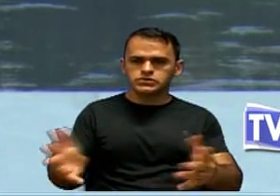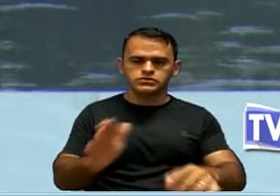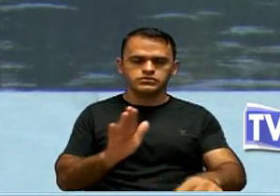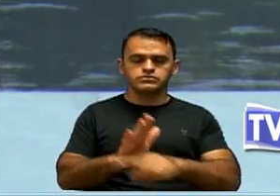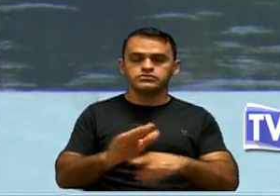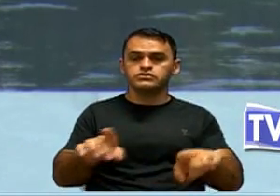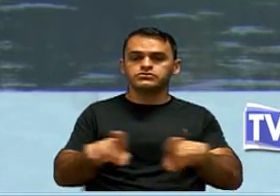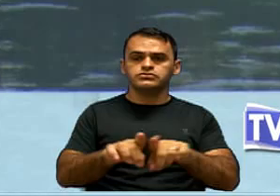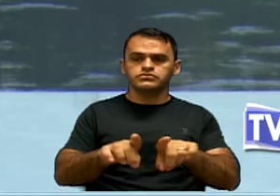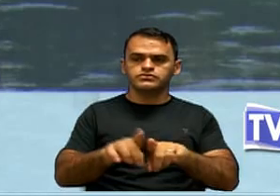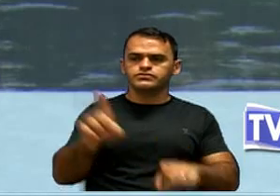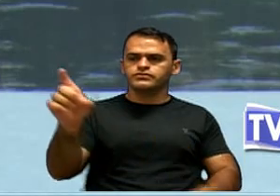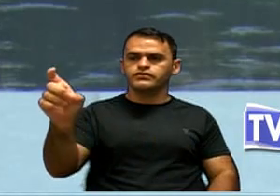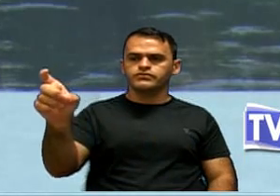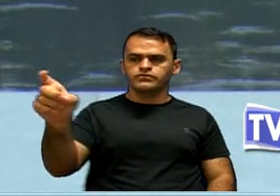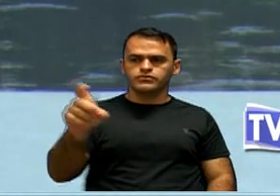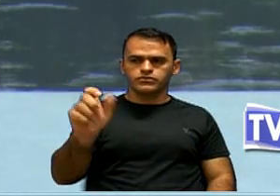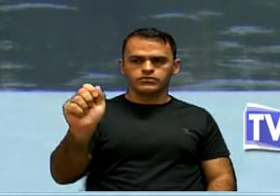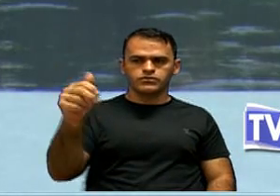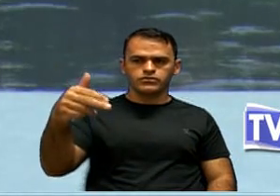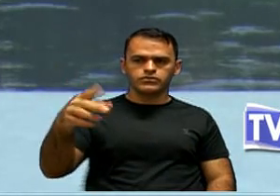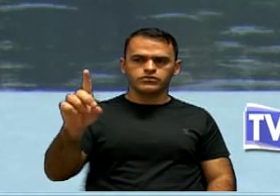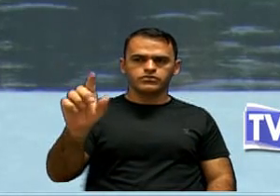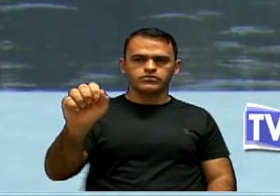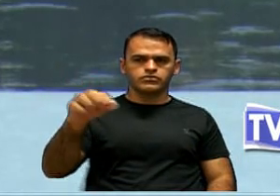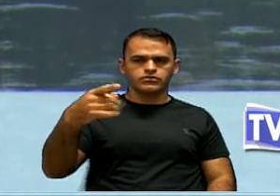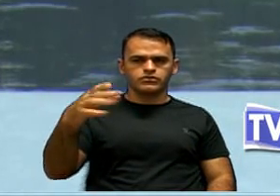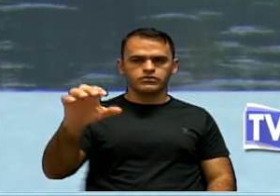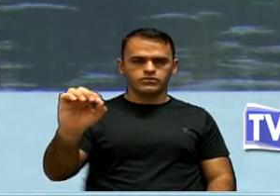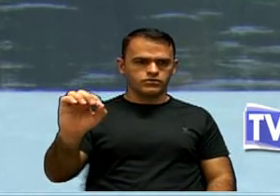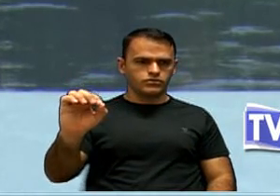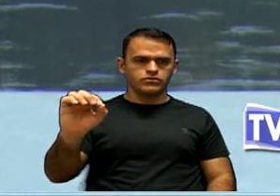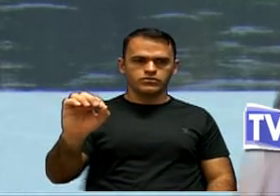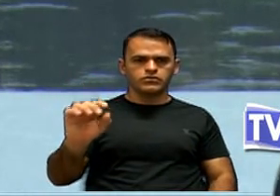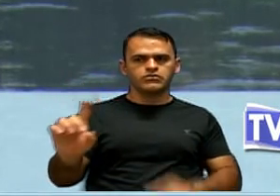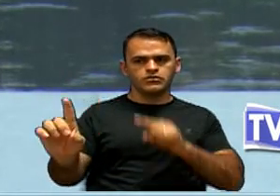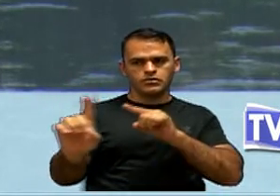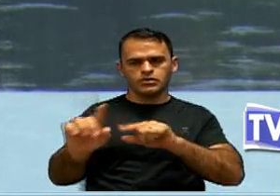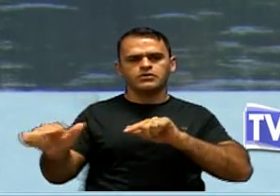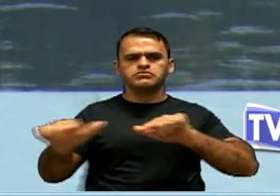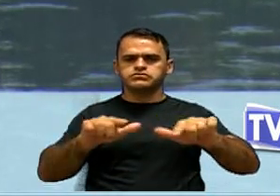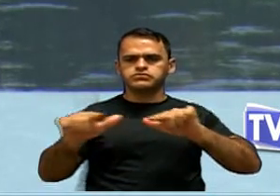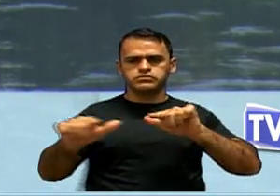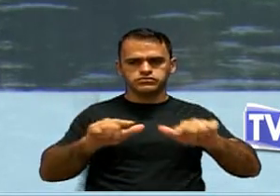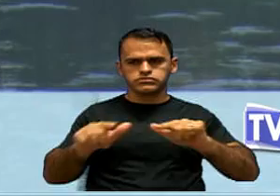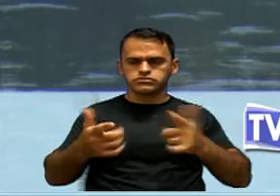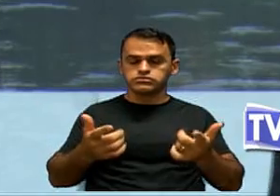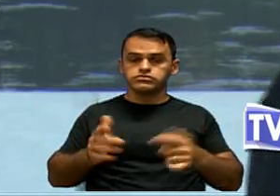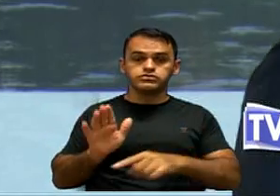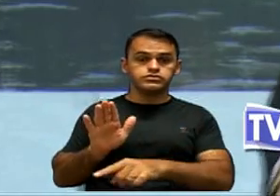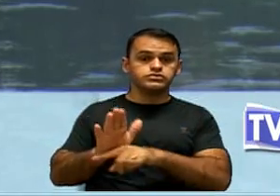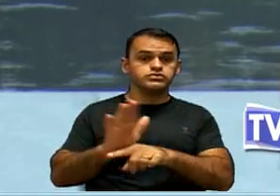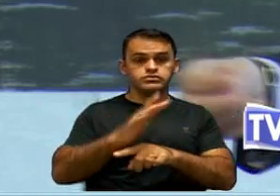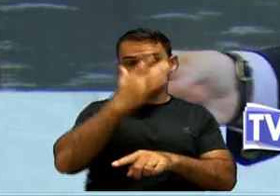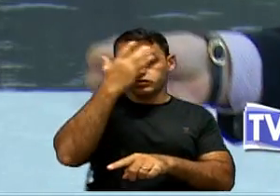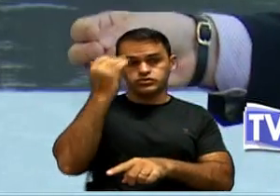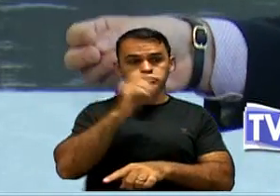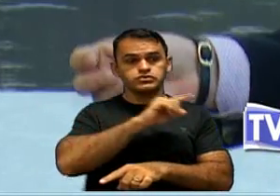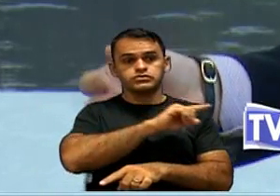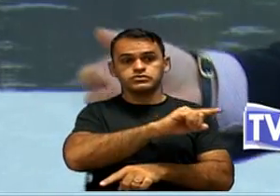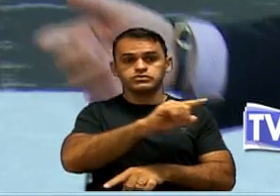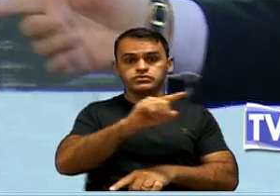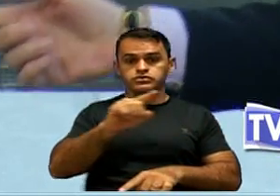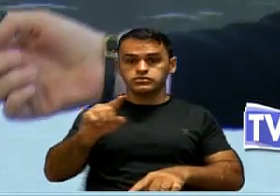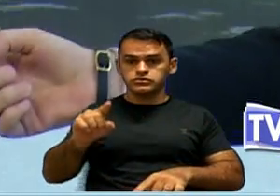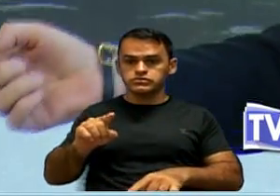Xandão do NA. Xandão, faz um trabalho que não pode nem vincular o NA, mas faz um trabalho lá de recuperação, fazem como